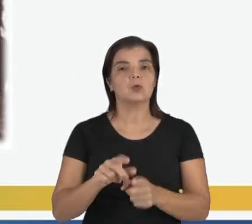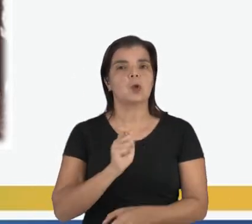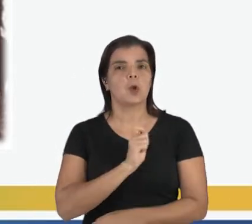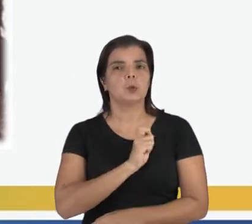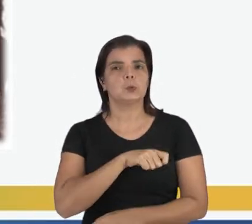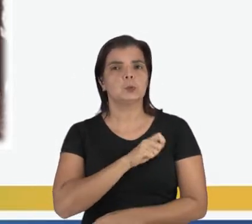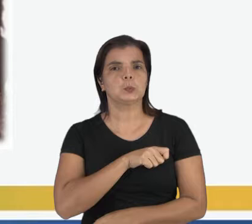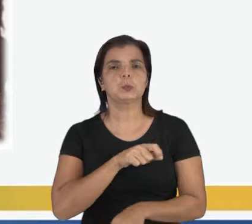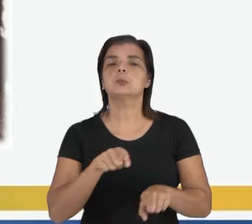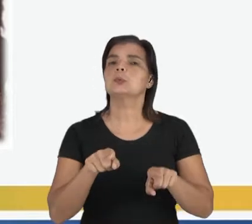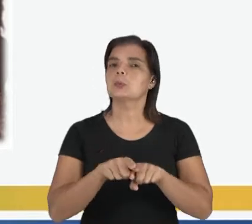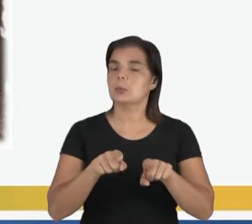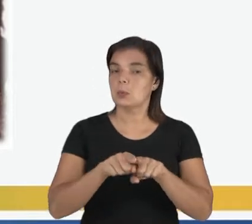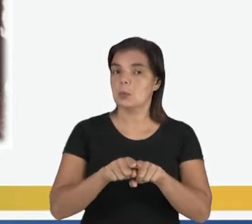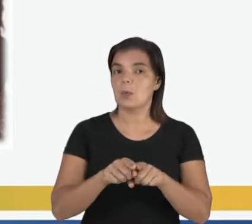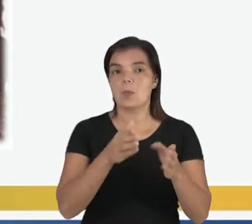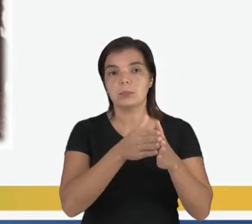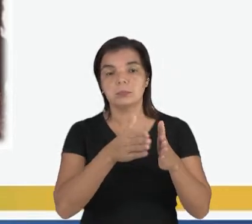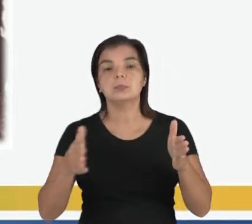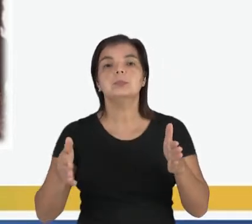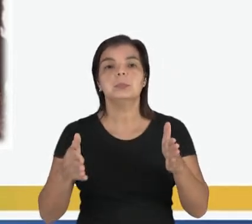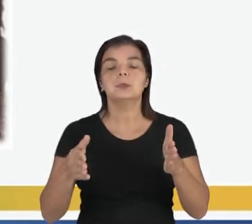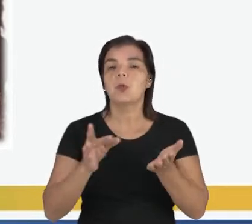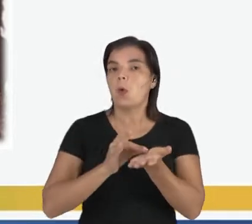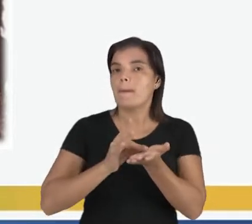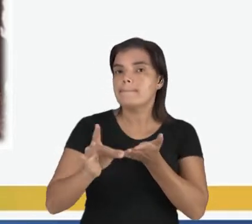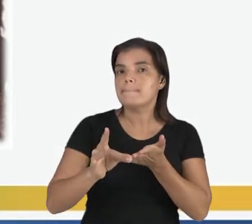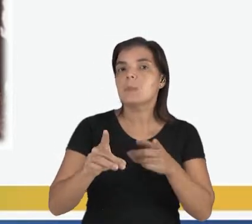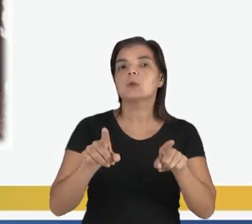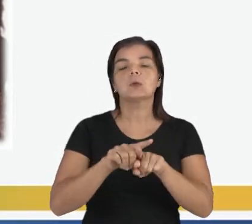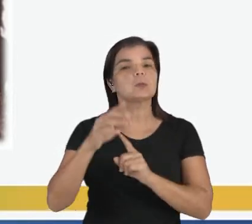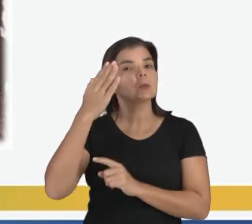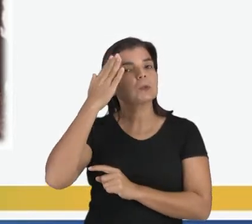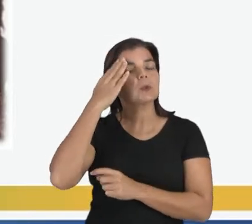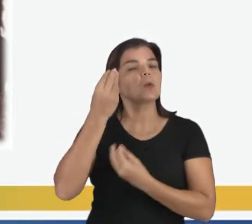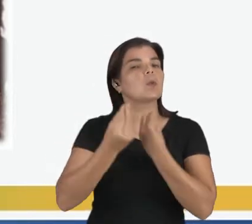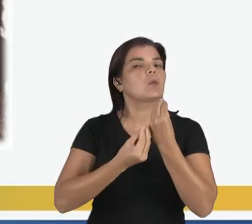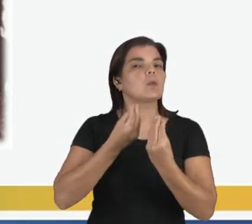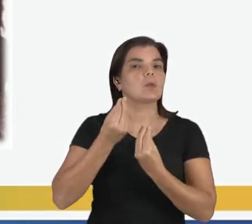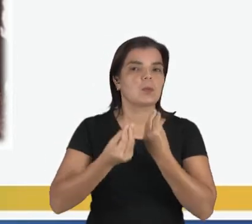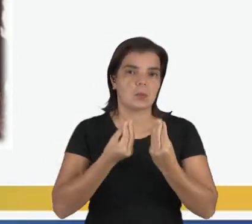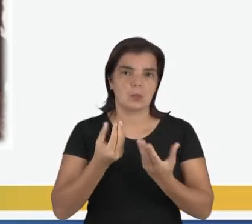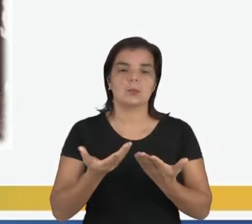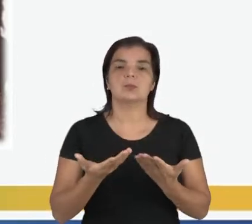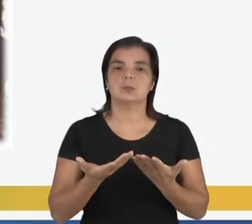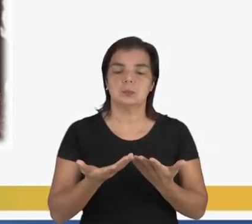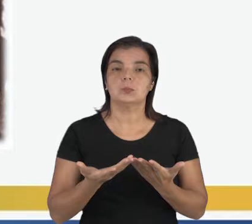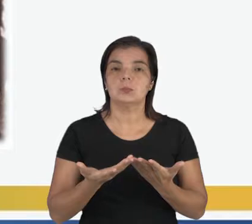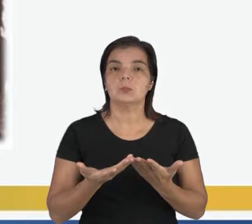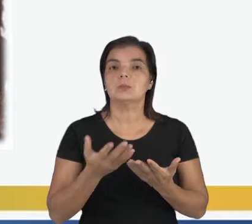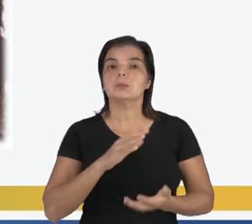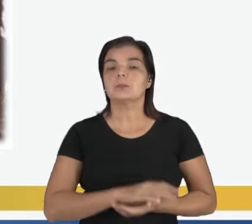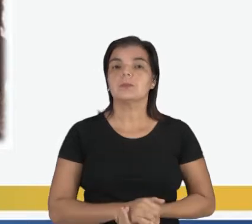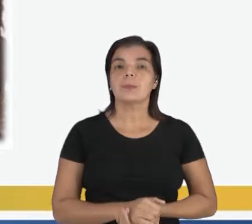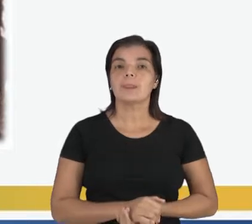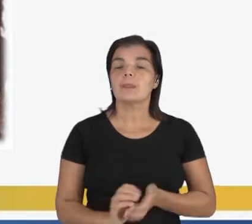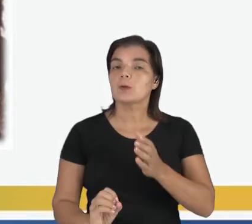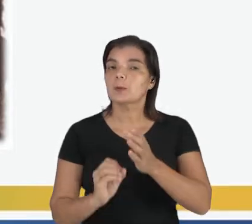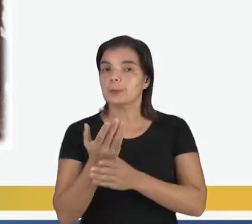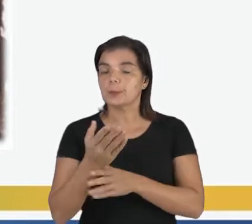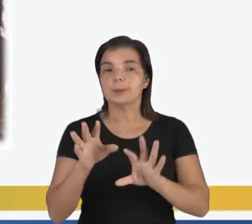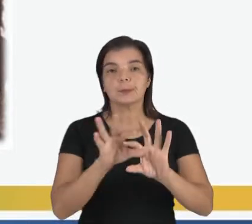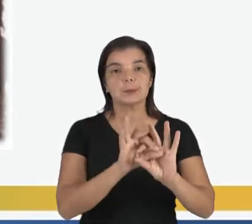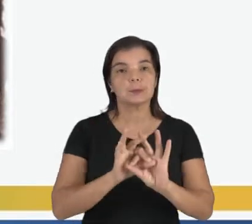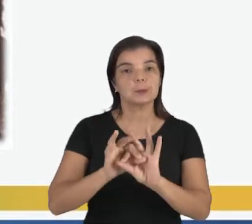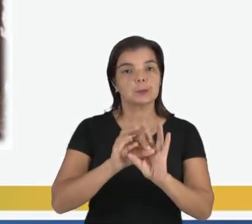inimigos, né, ideológicos nesse período. Então, a gente precisa entender como é que se deu como se criou essa